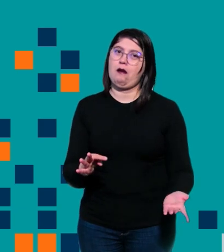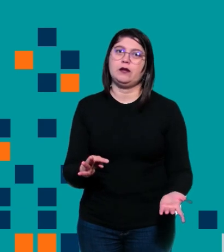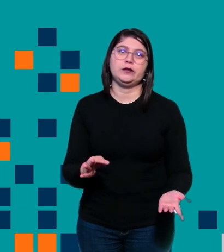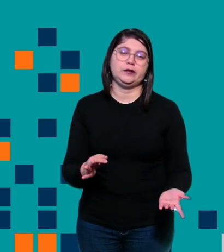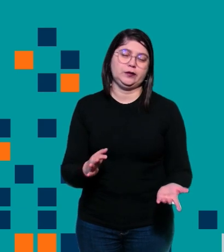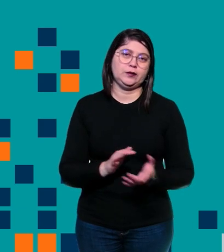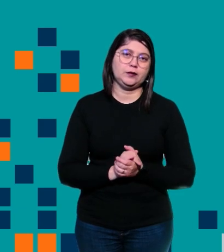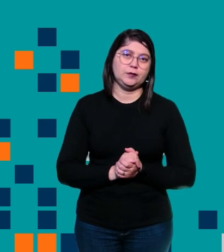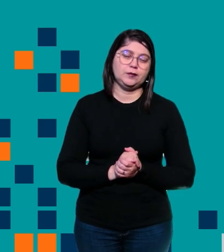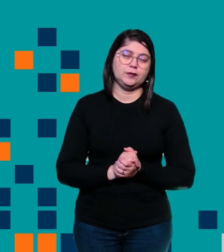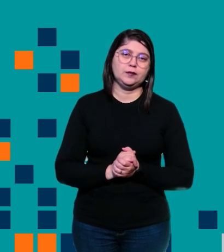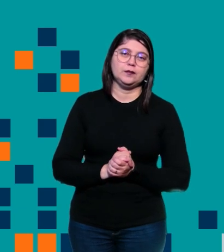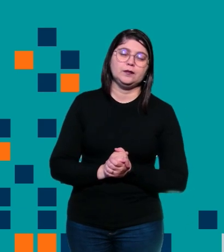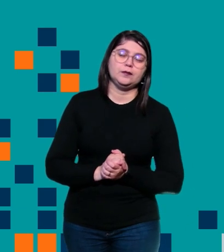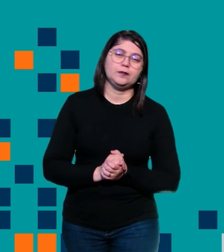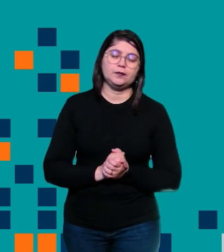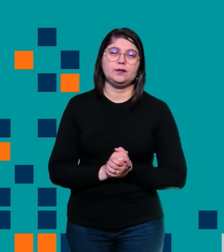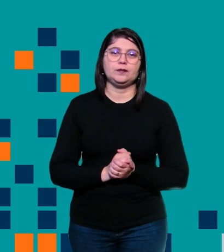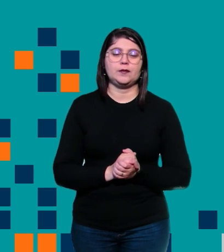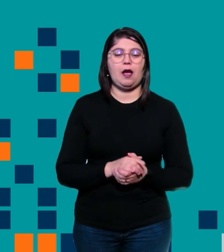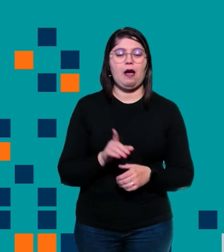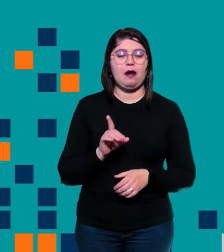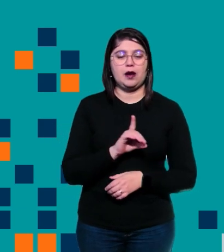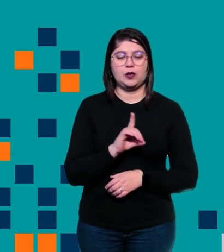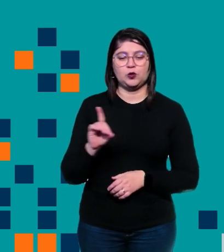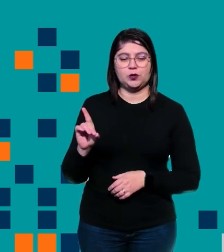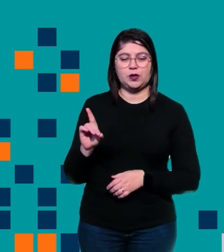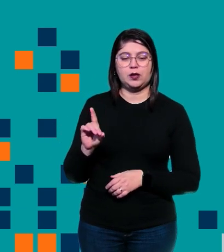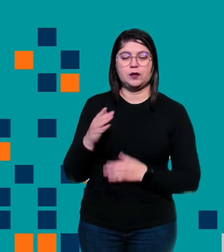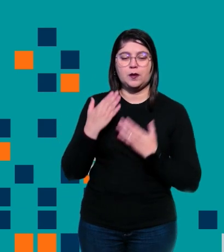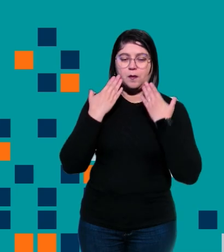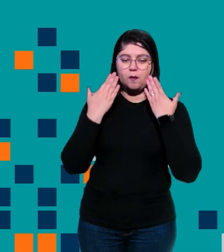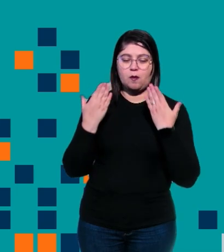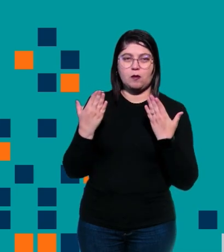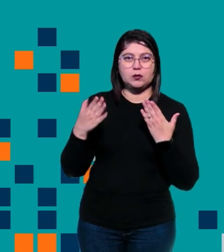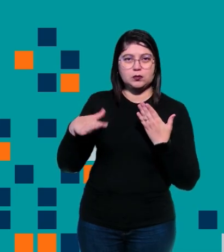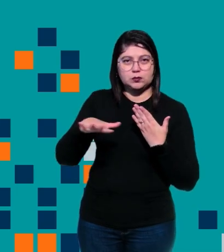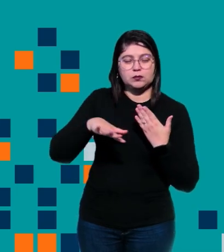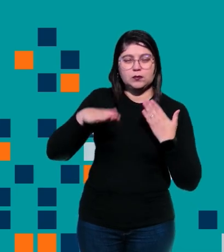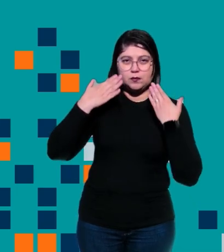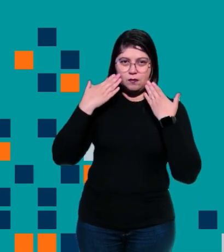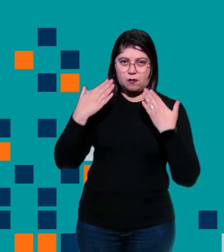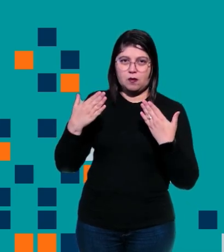Então, à direita está o pavilhão de exposição